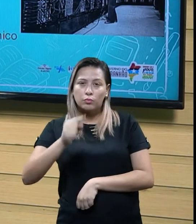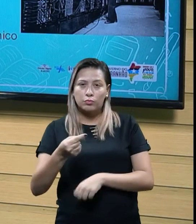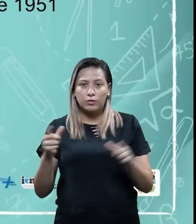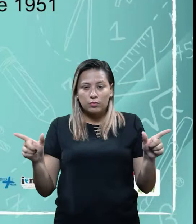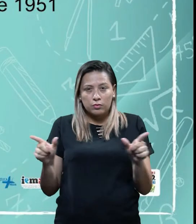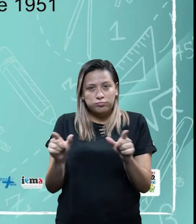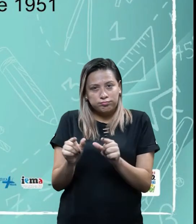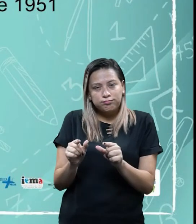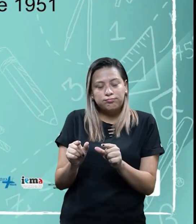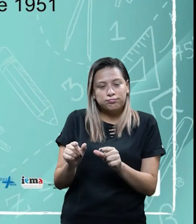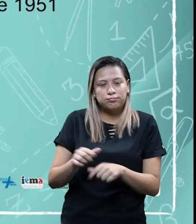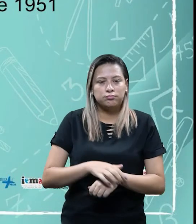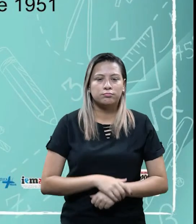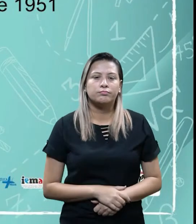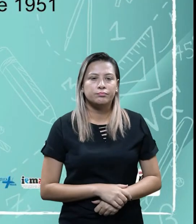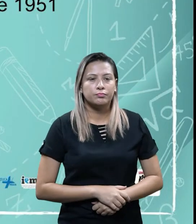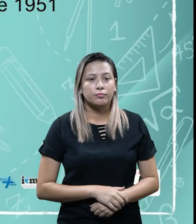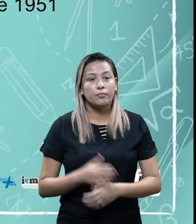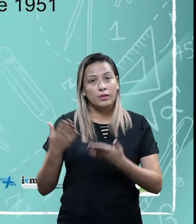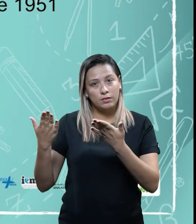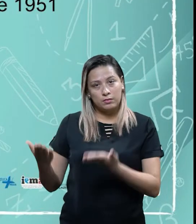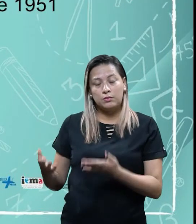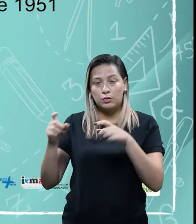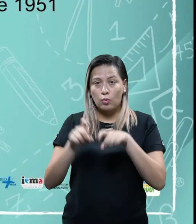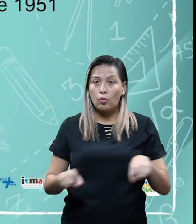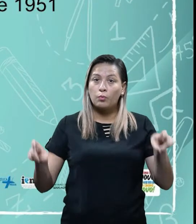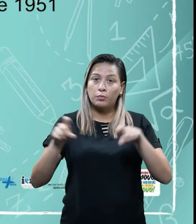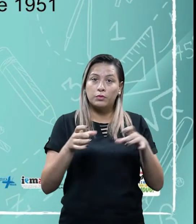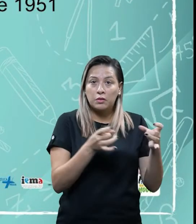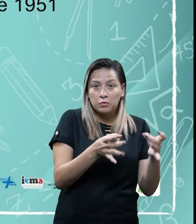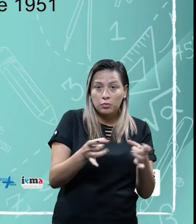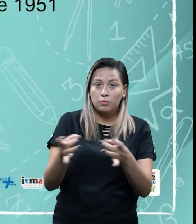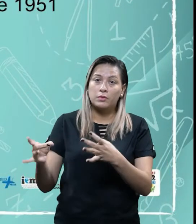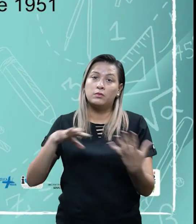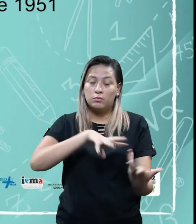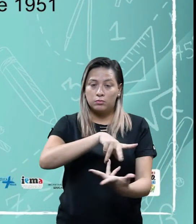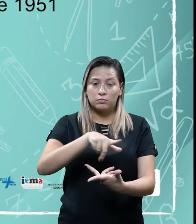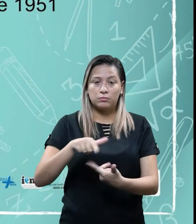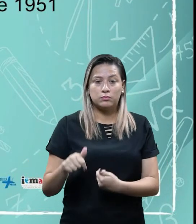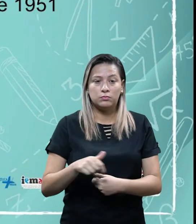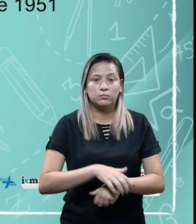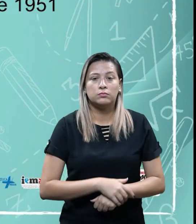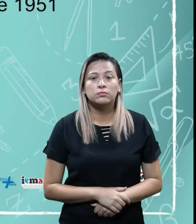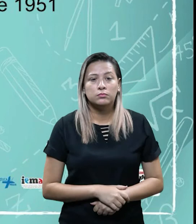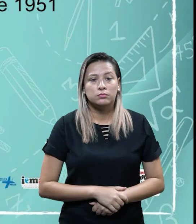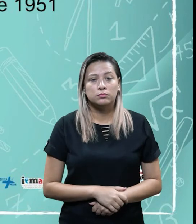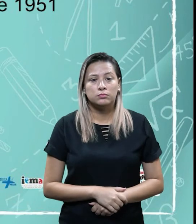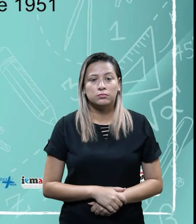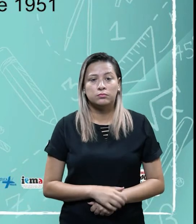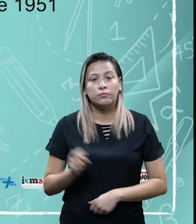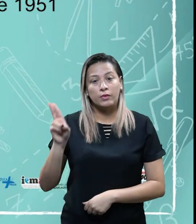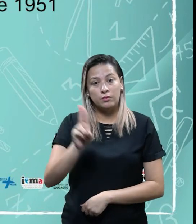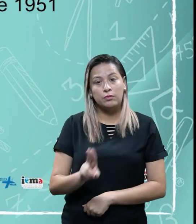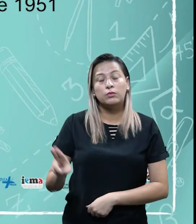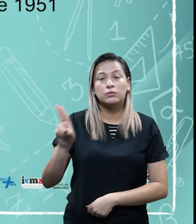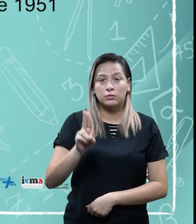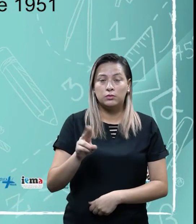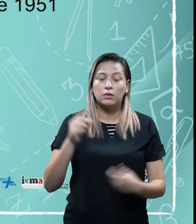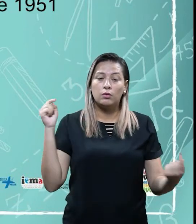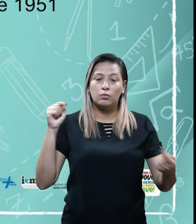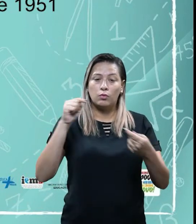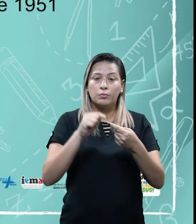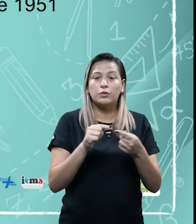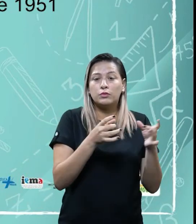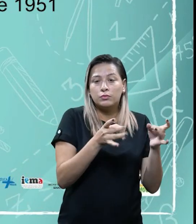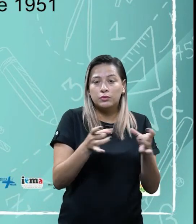ainda. Considerado o primeiro computador comercial do mundo, o ENIAC, o UNIVAC 1, foi usado para